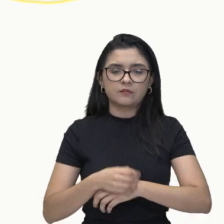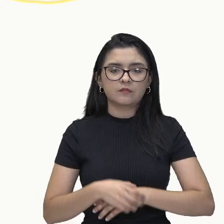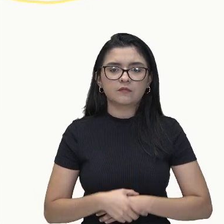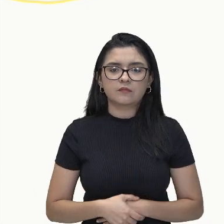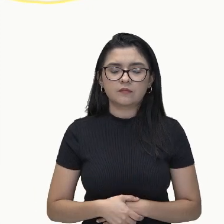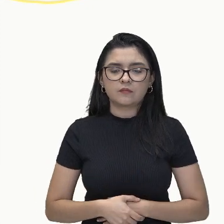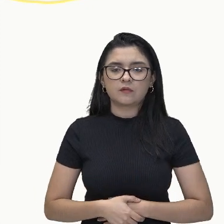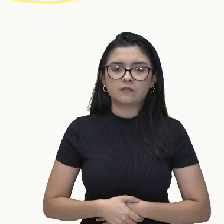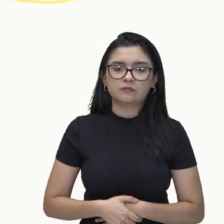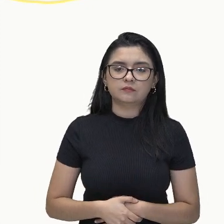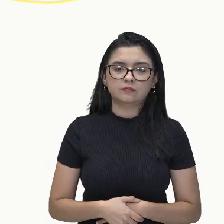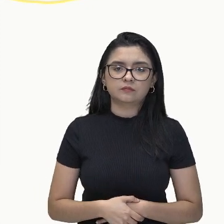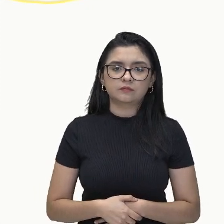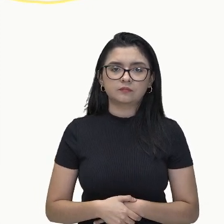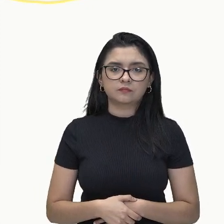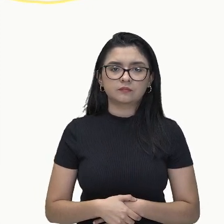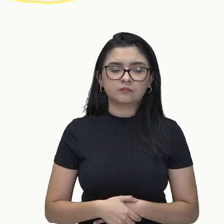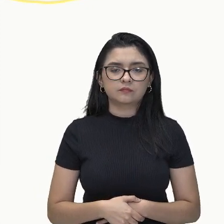Aria